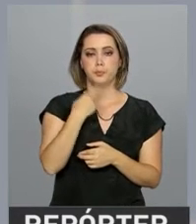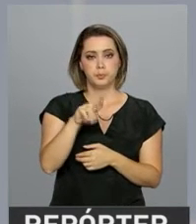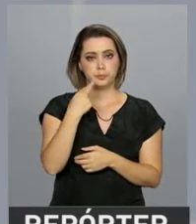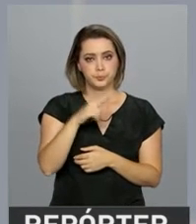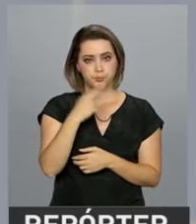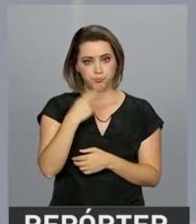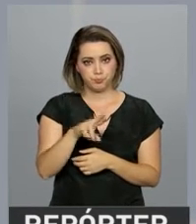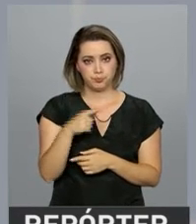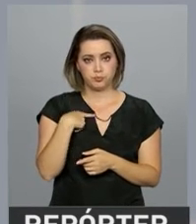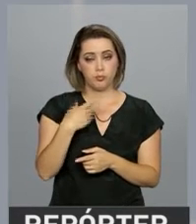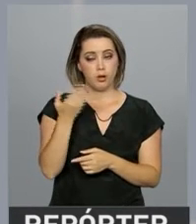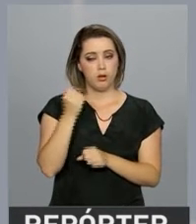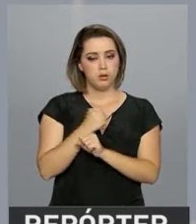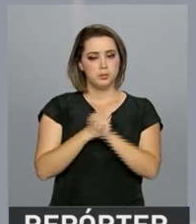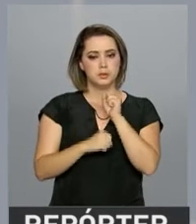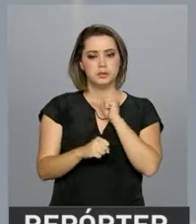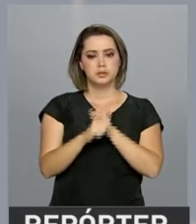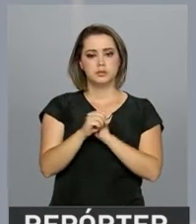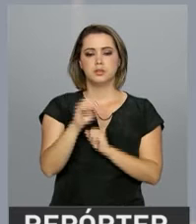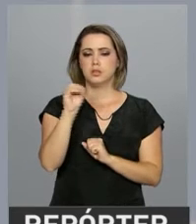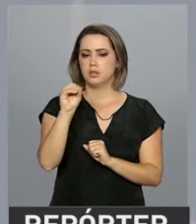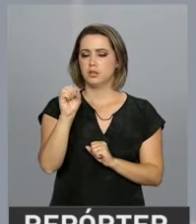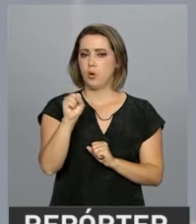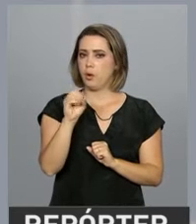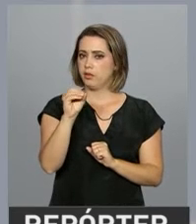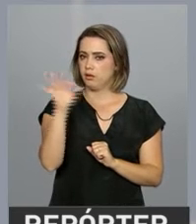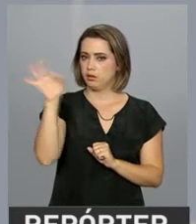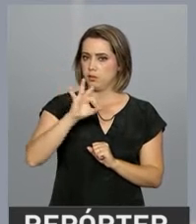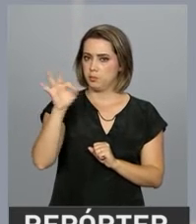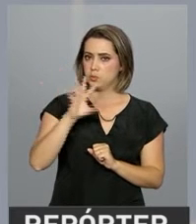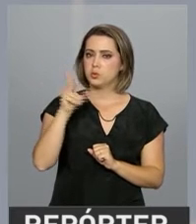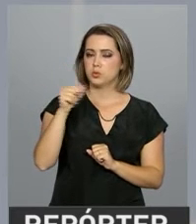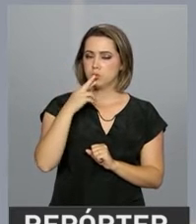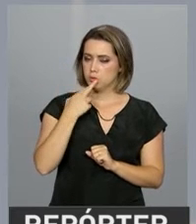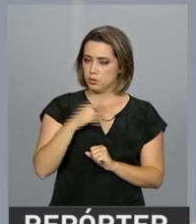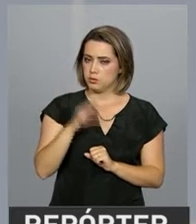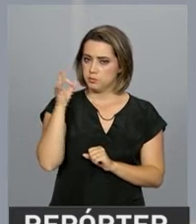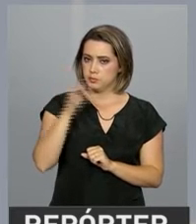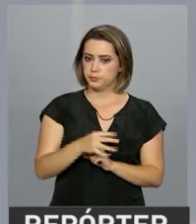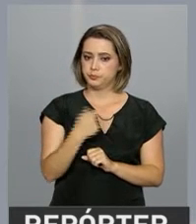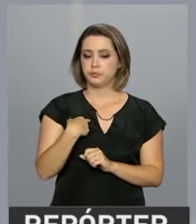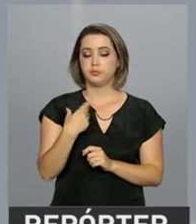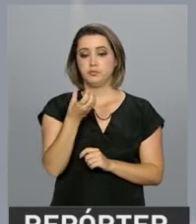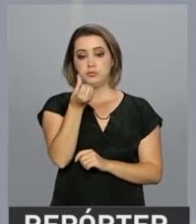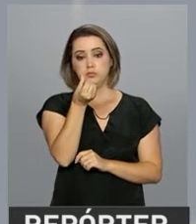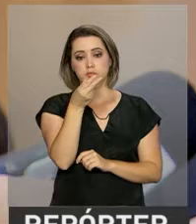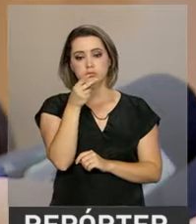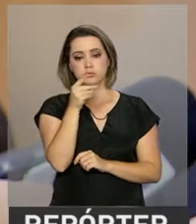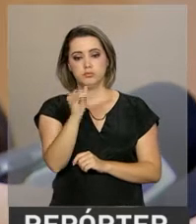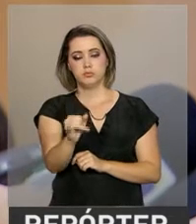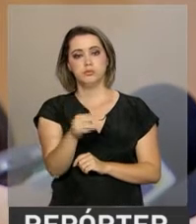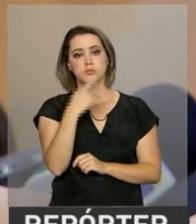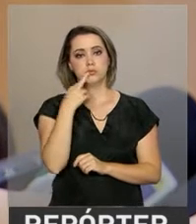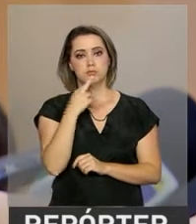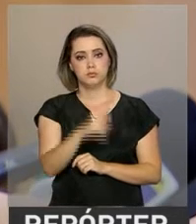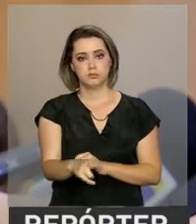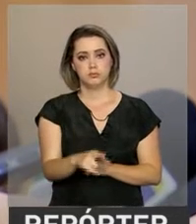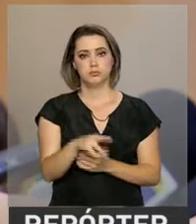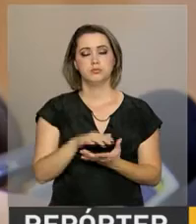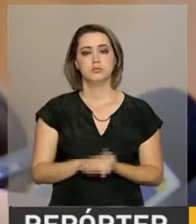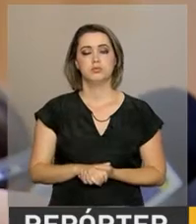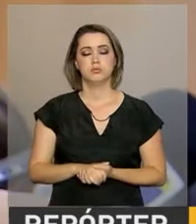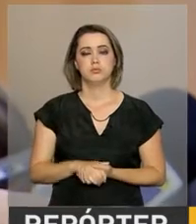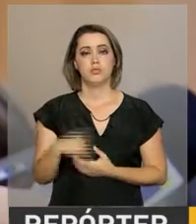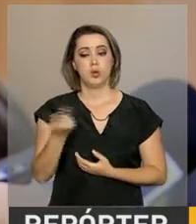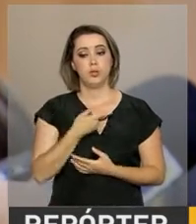passado, o índice de resolução dos problemas foi de 80% e o tempo médio de resposta de 6 dias. Nós temos buscado parcerias,